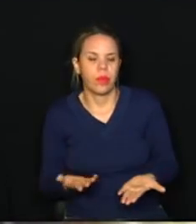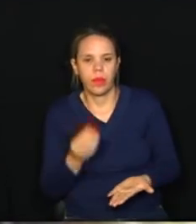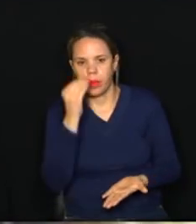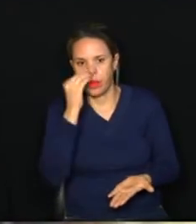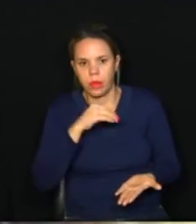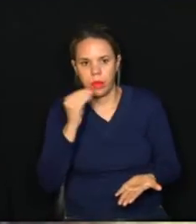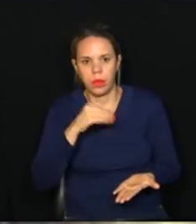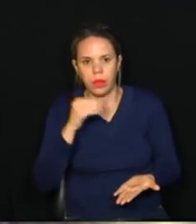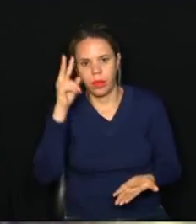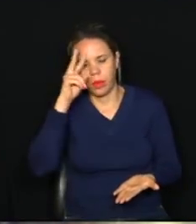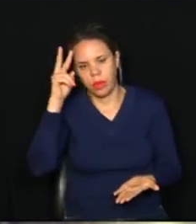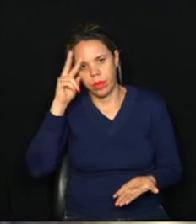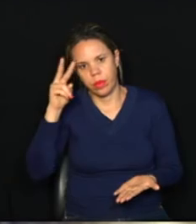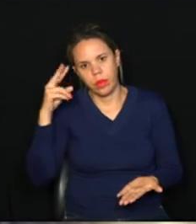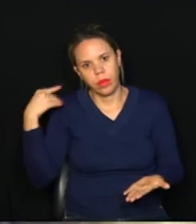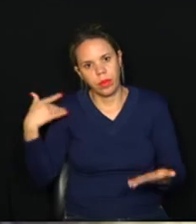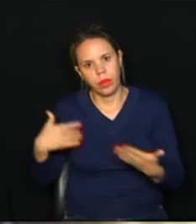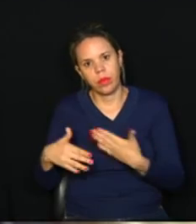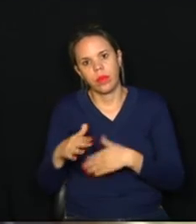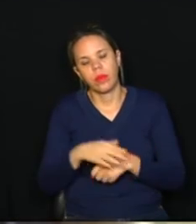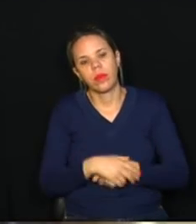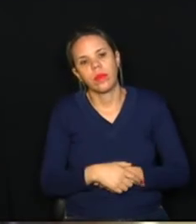Ignora-se a história.